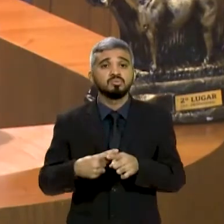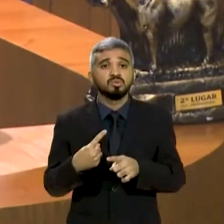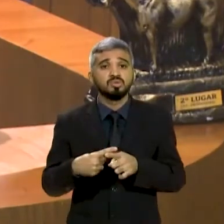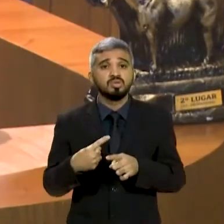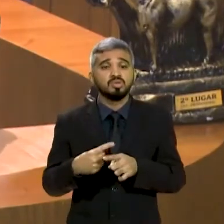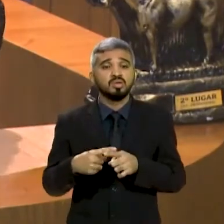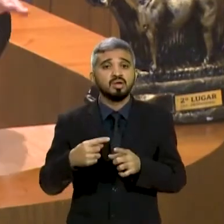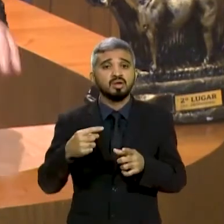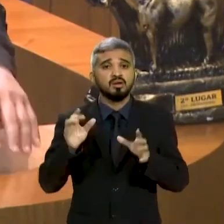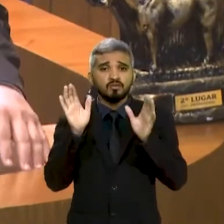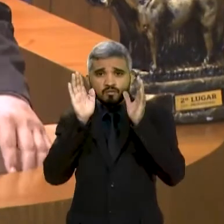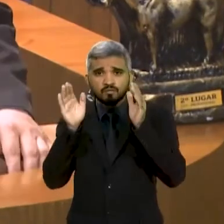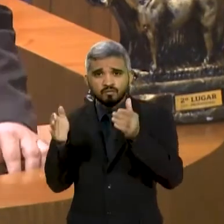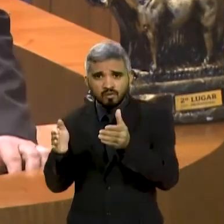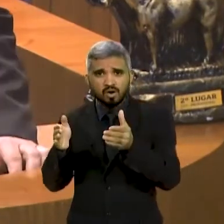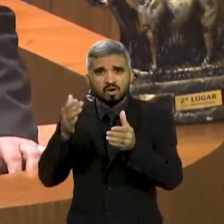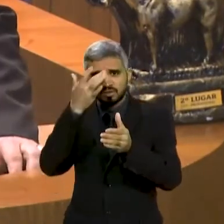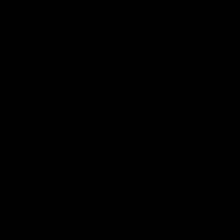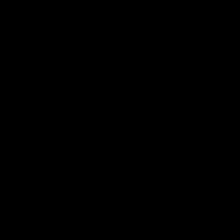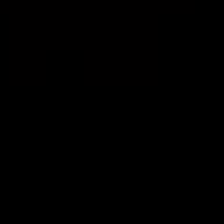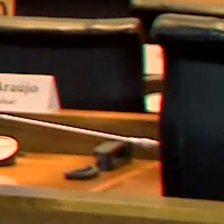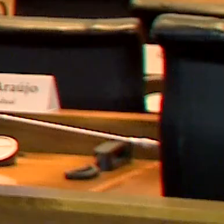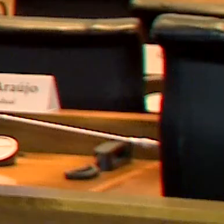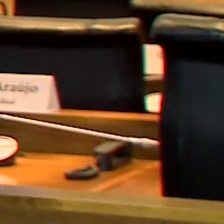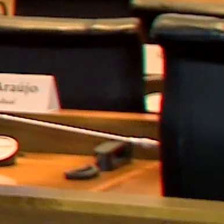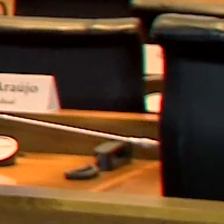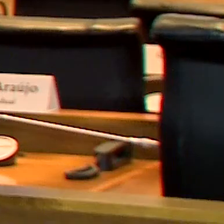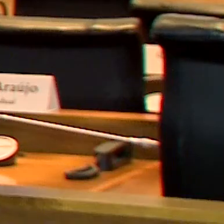e dedicação de cada trabalhador que ali está.